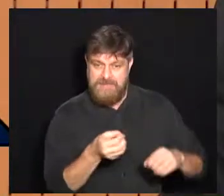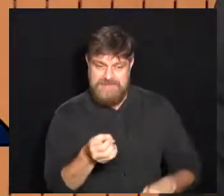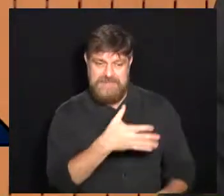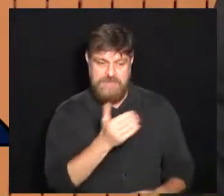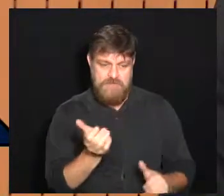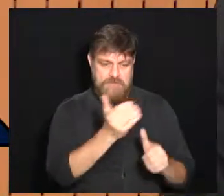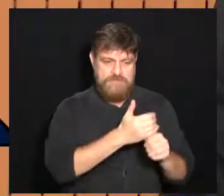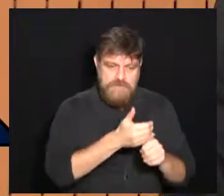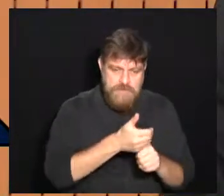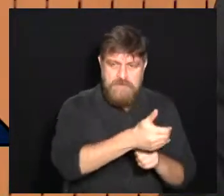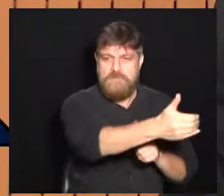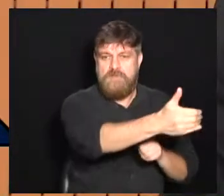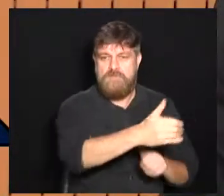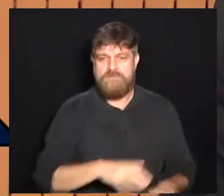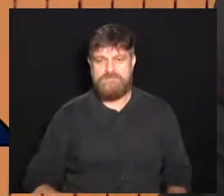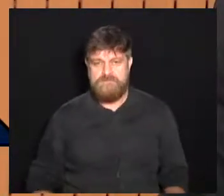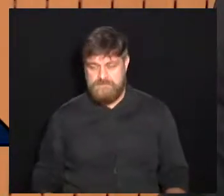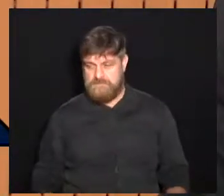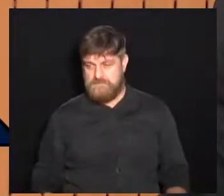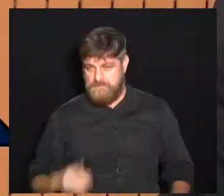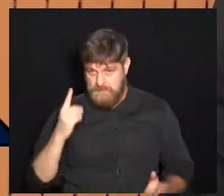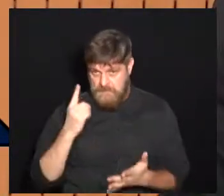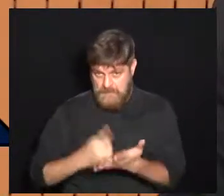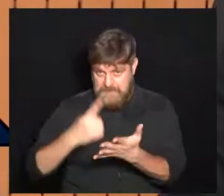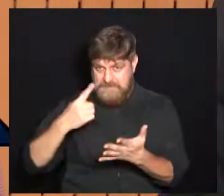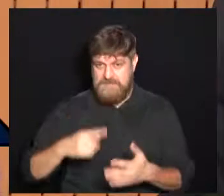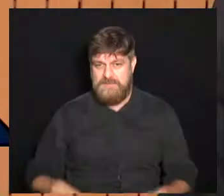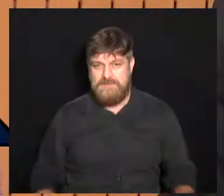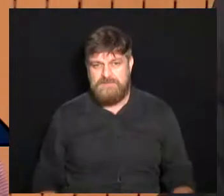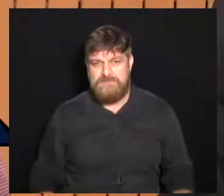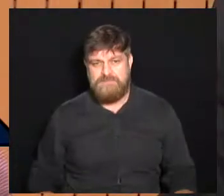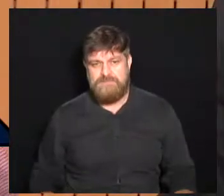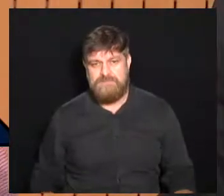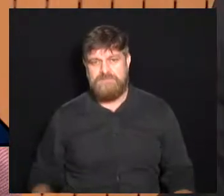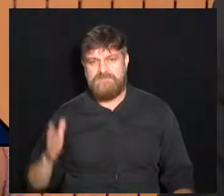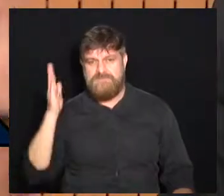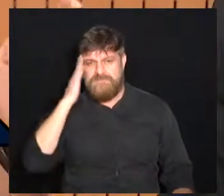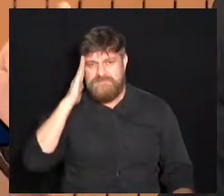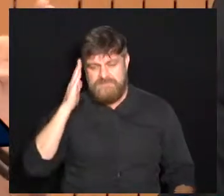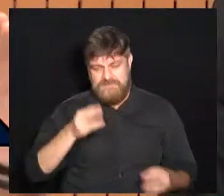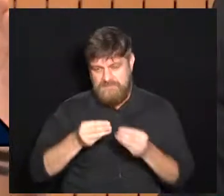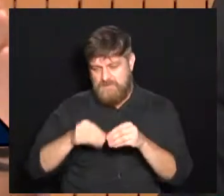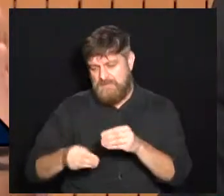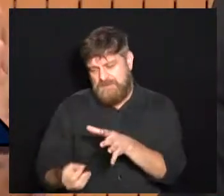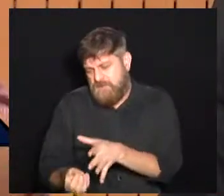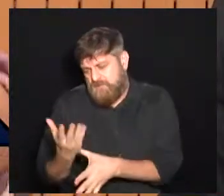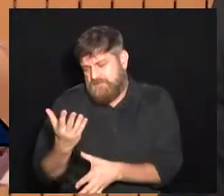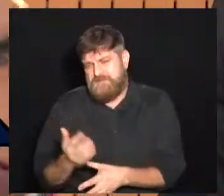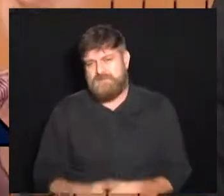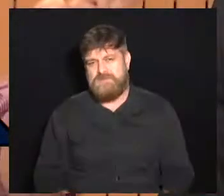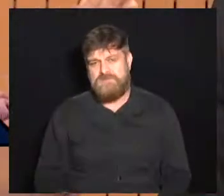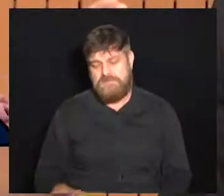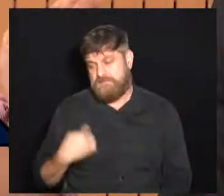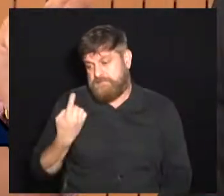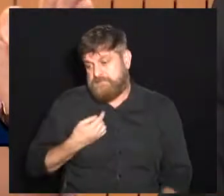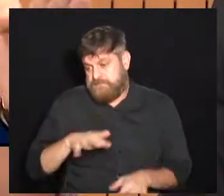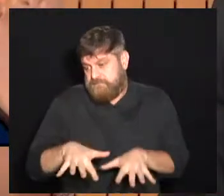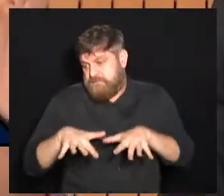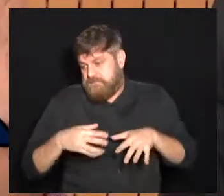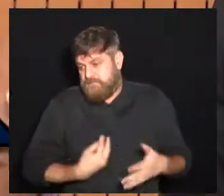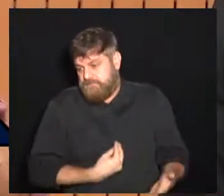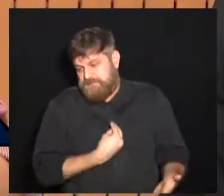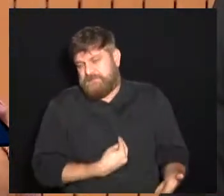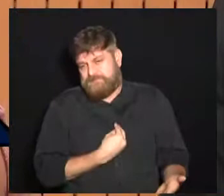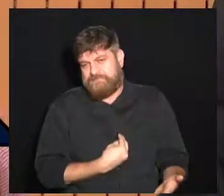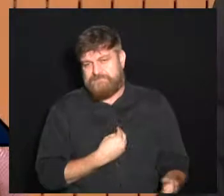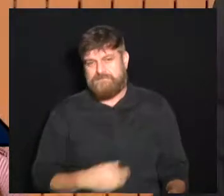o trabalho, certo? Então, assim, gente, é evidente que o prejuízo está colocado, senão nós não estaríamos aqui, né?